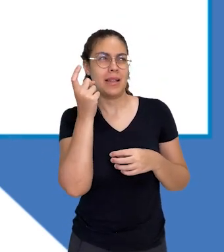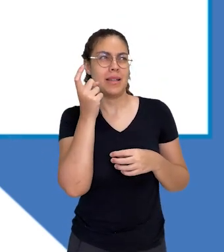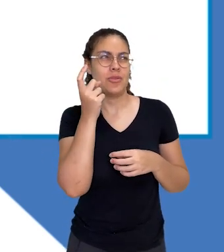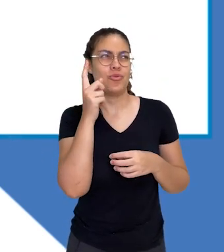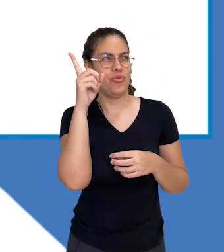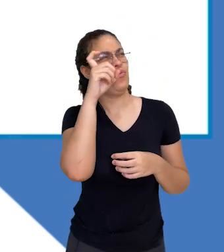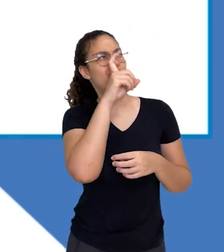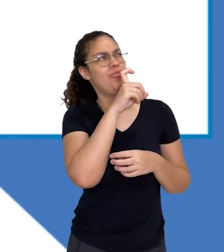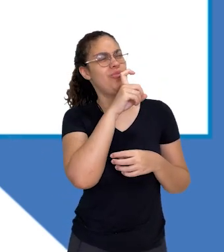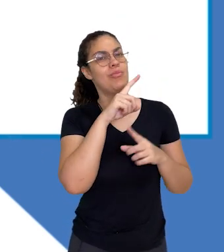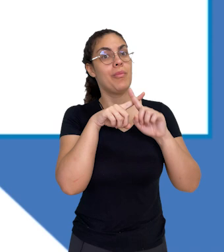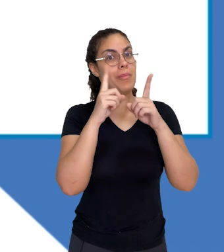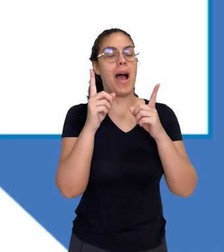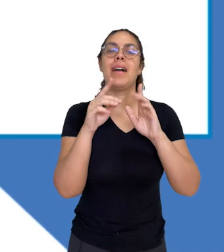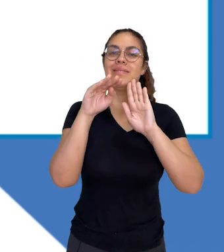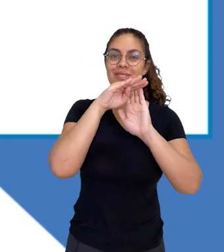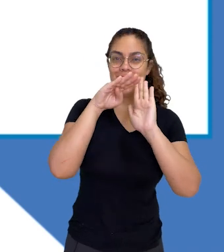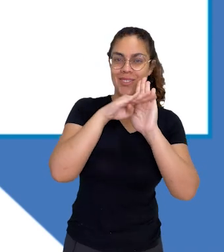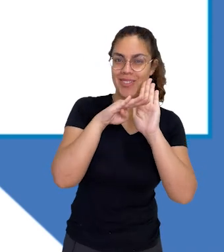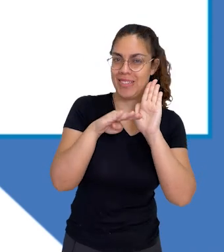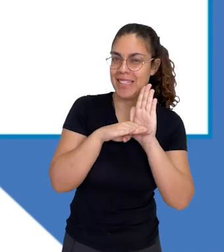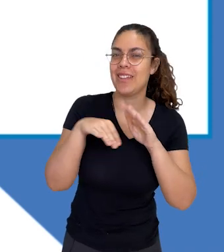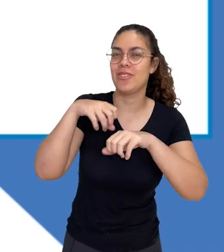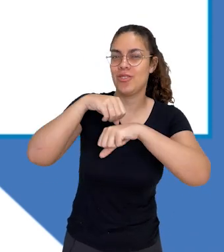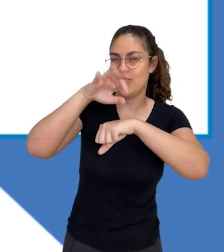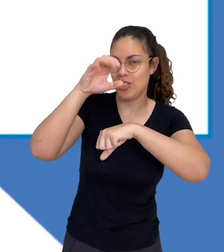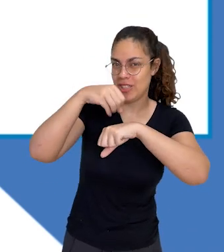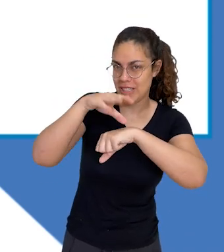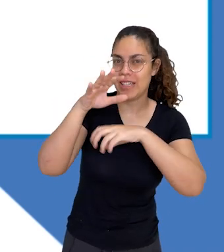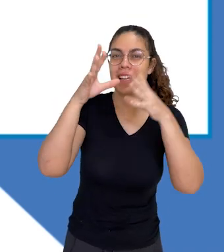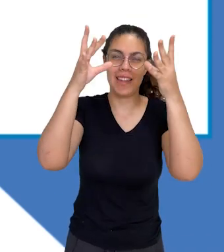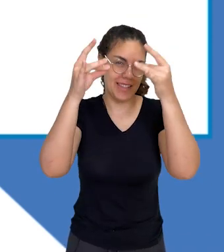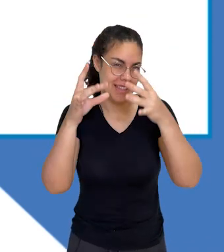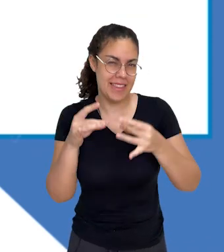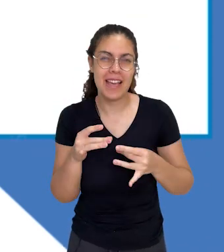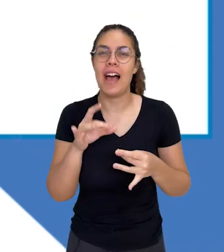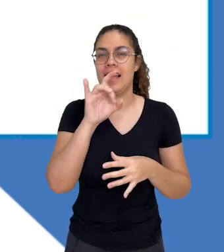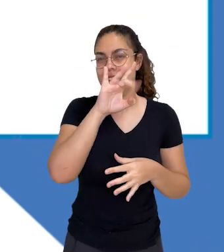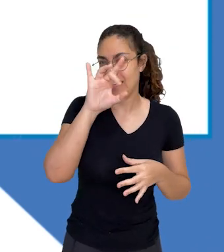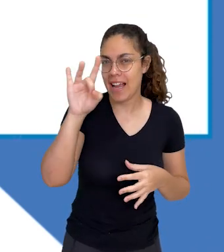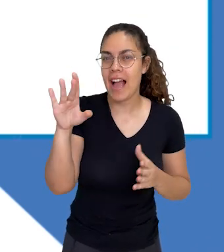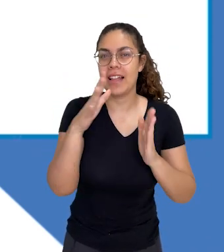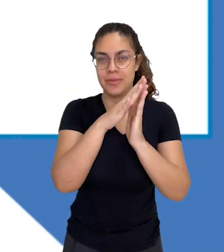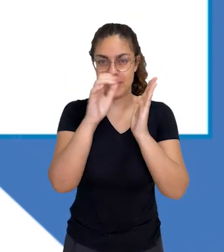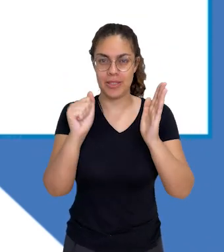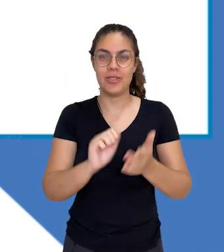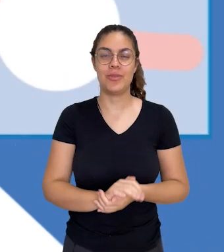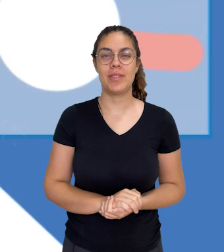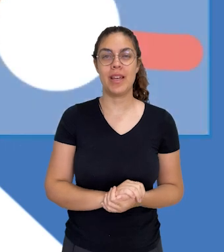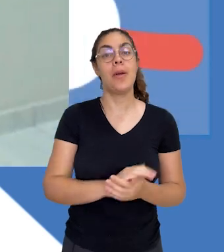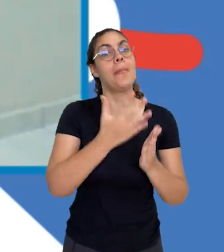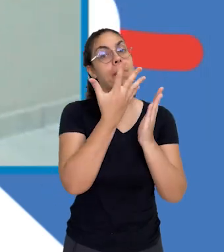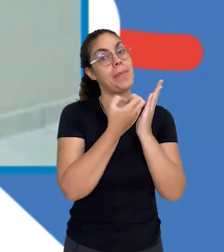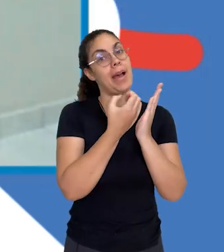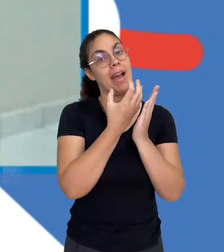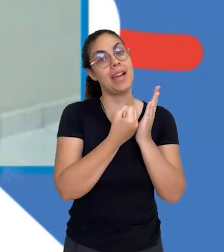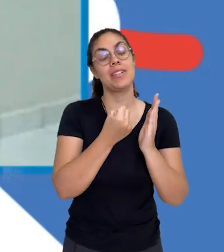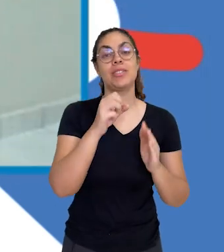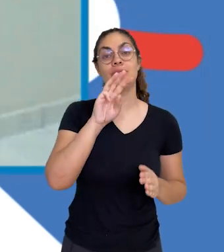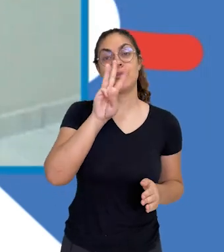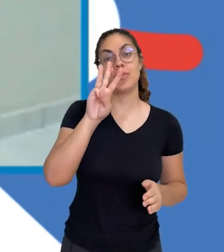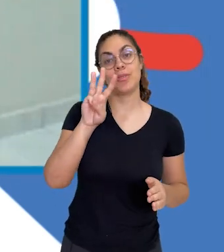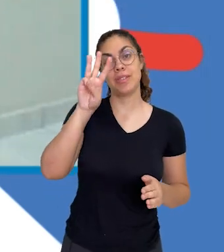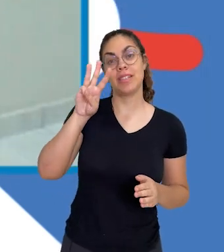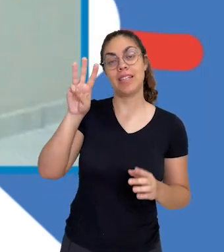difícil não se preocupe pois lá no roteiro eu dou ainda mais detalhes de cada uma das partes dessa atividade baixe o material